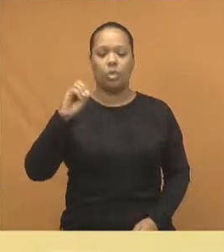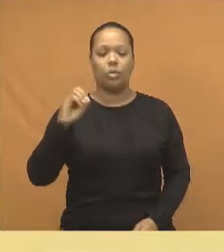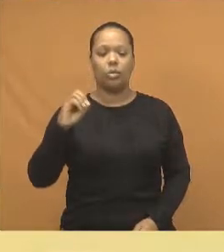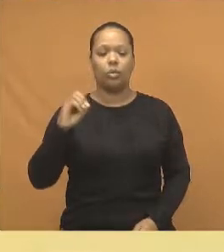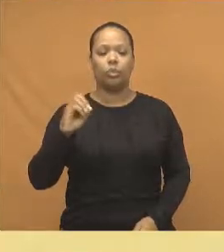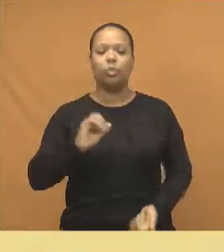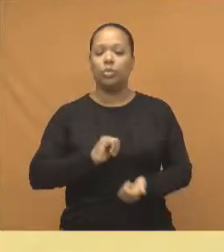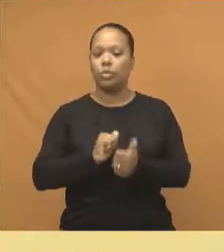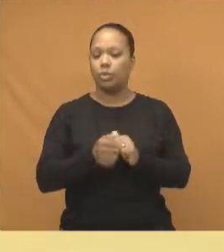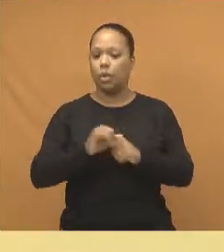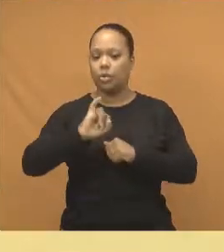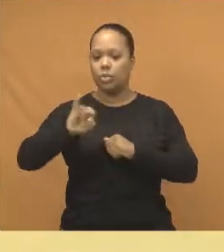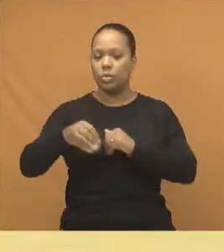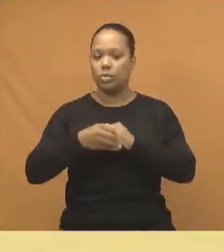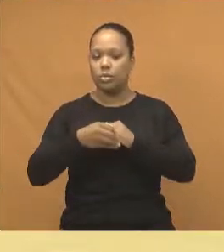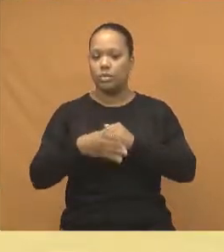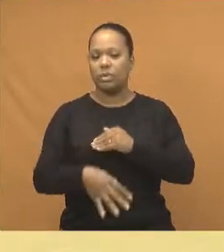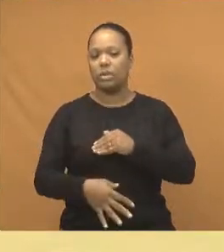aqui.